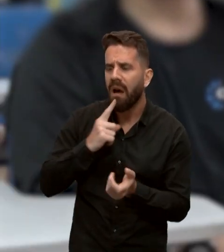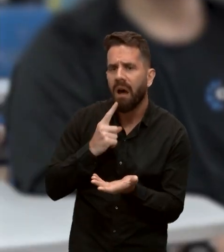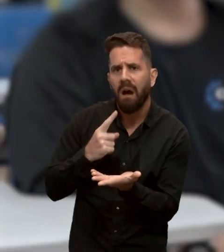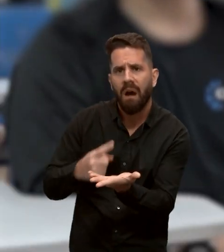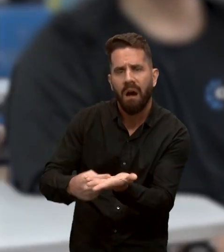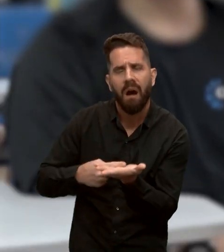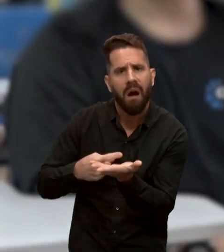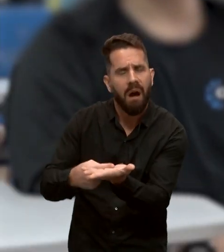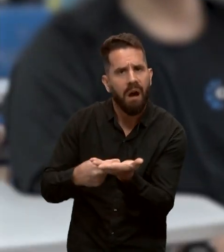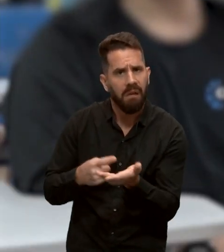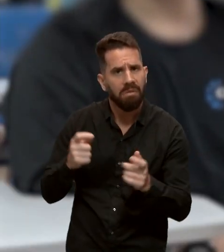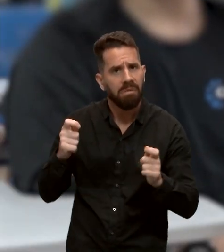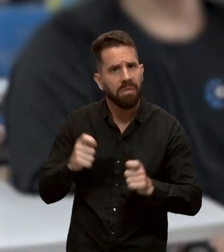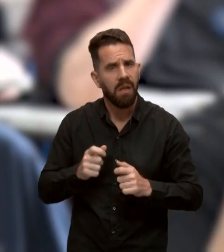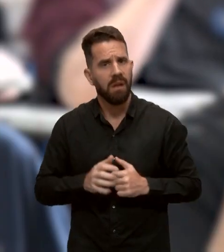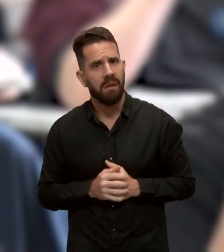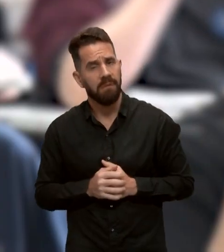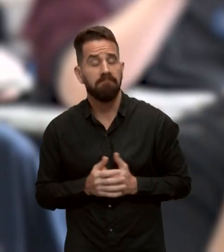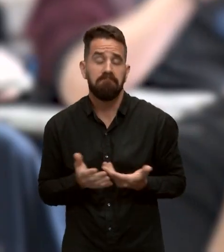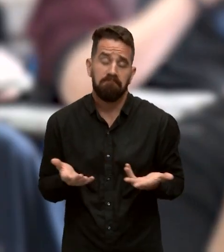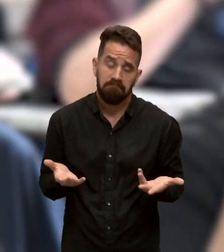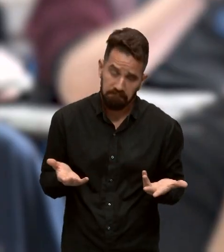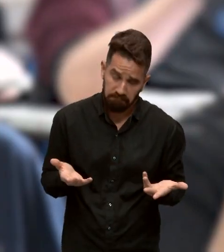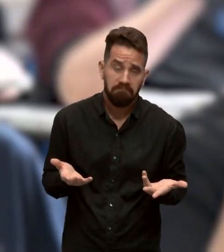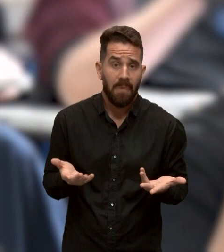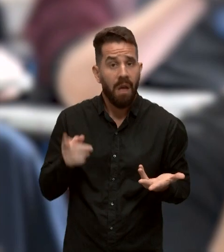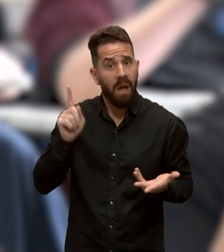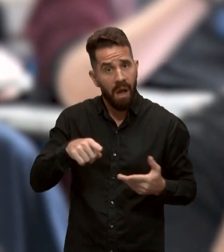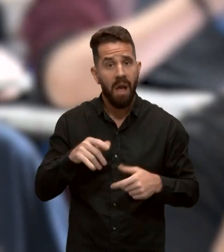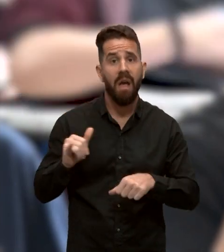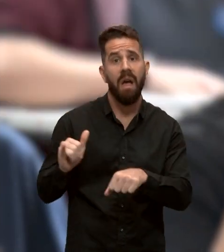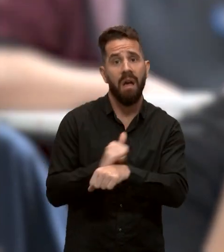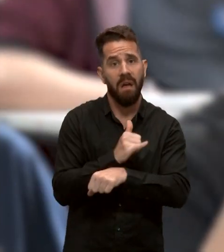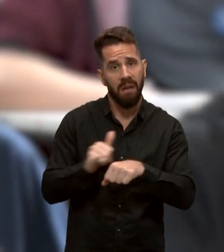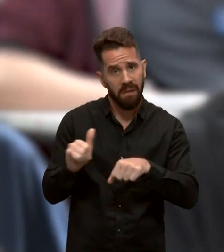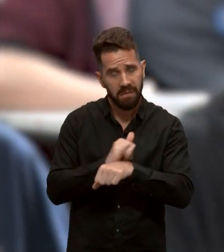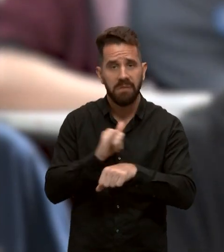né, uma